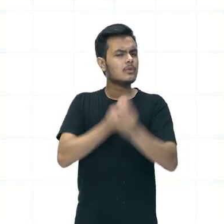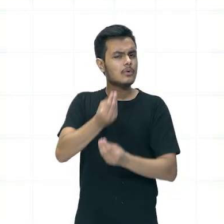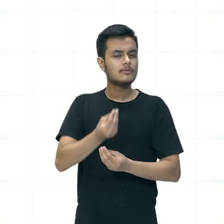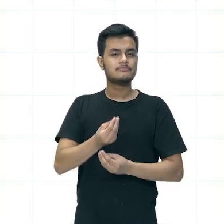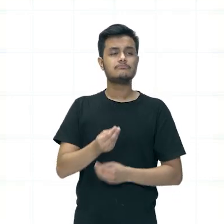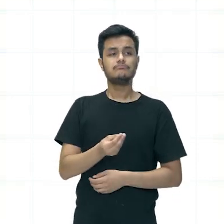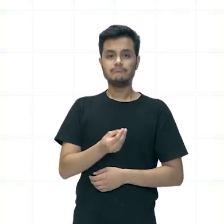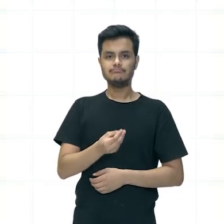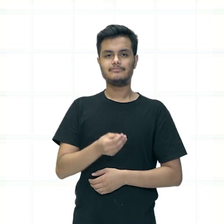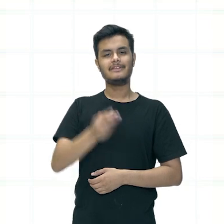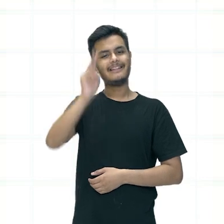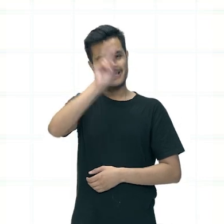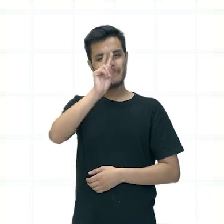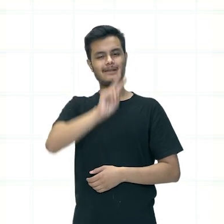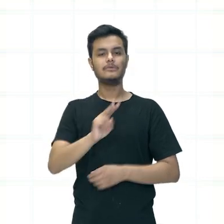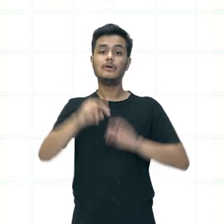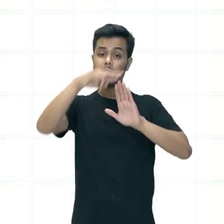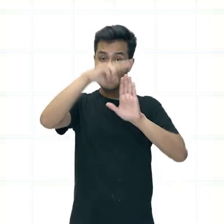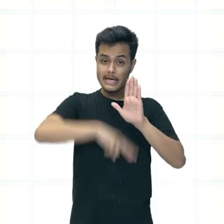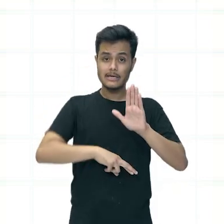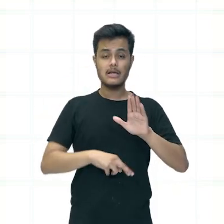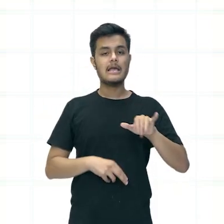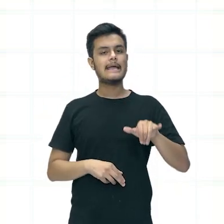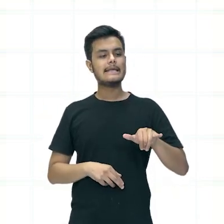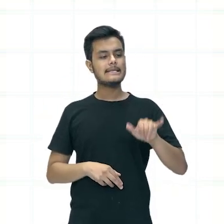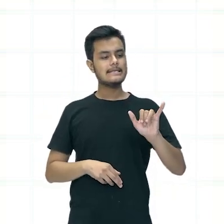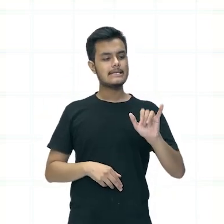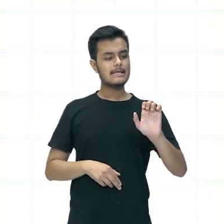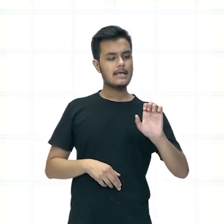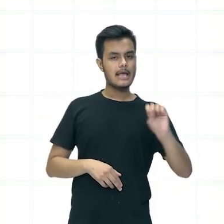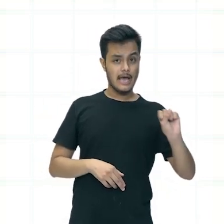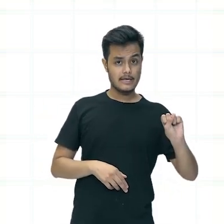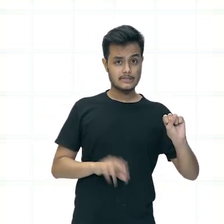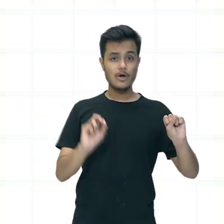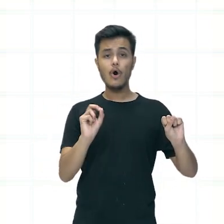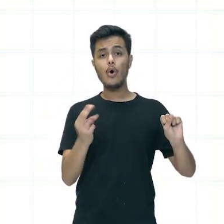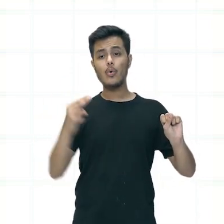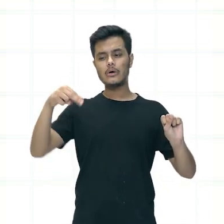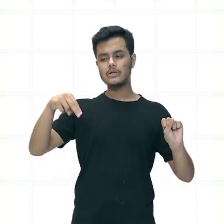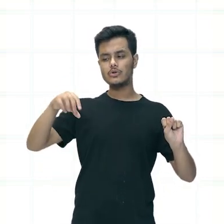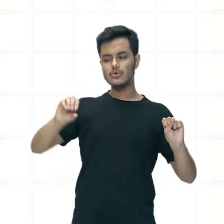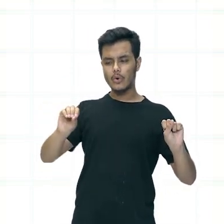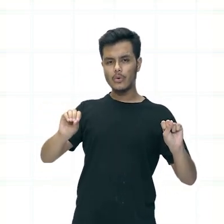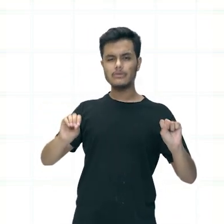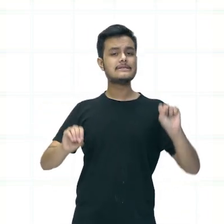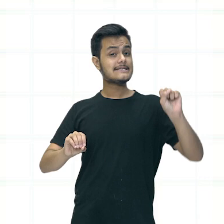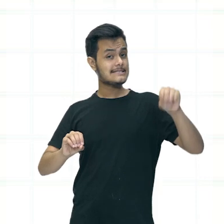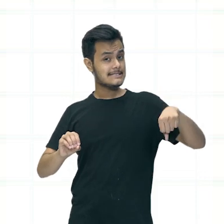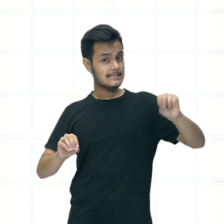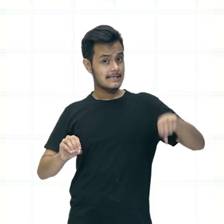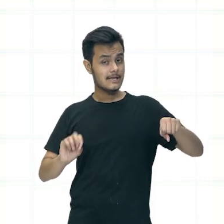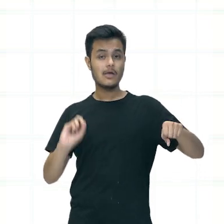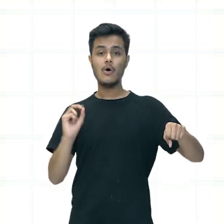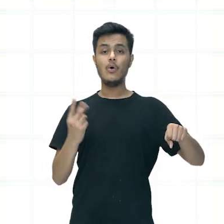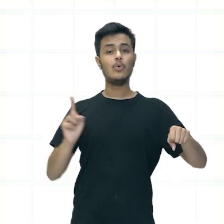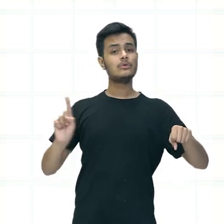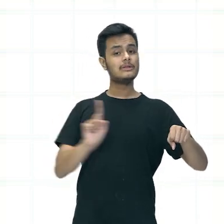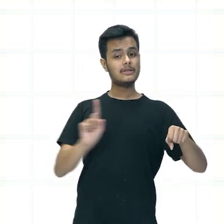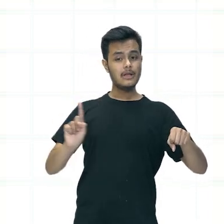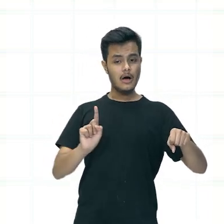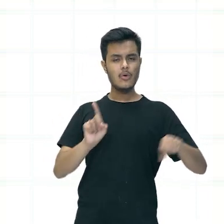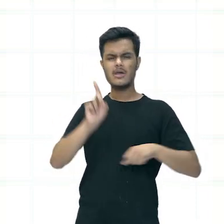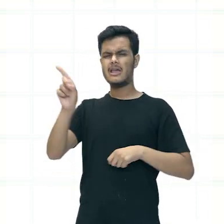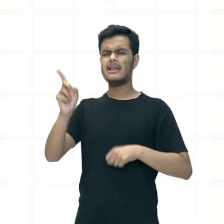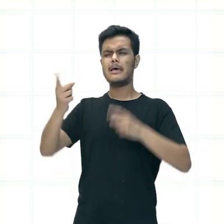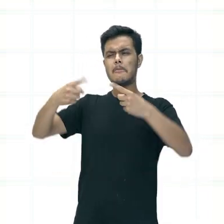yes ou no. Aqui, ó, eles não estão ouvindo música. O que eles estão fazendo?